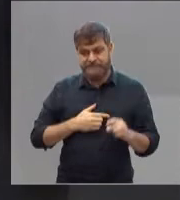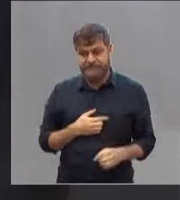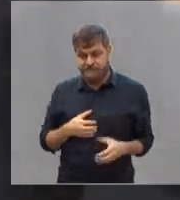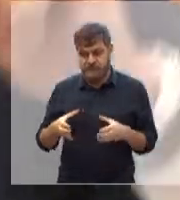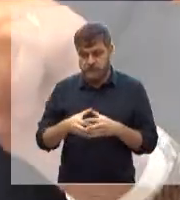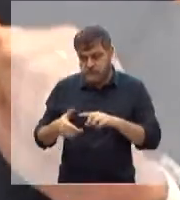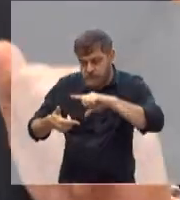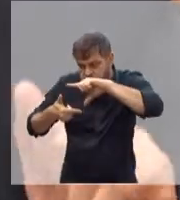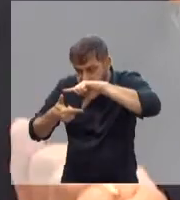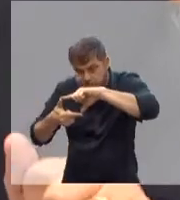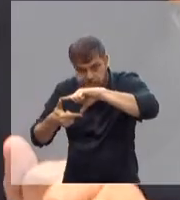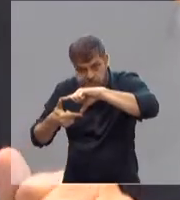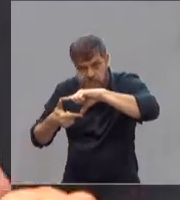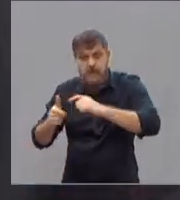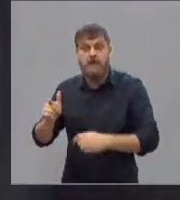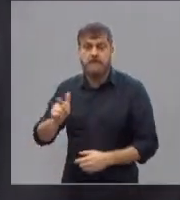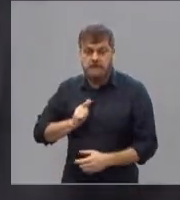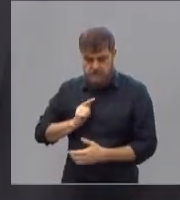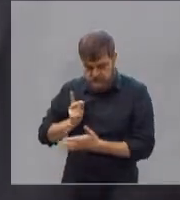tem grupos de extremos,